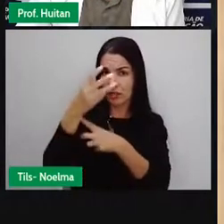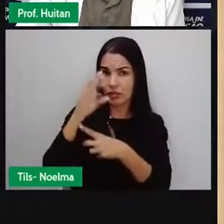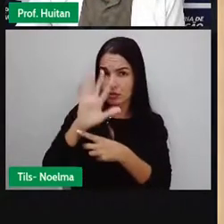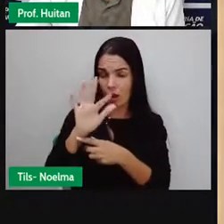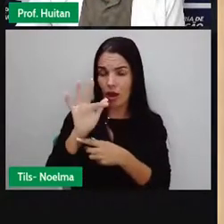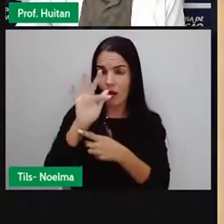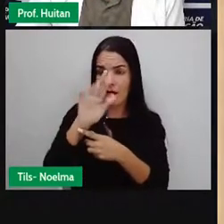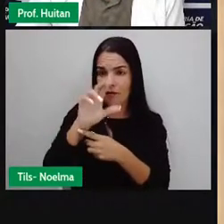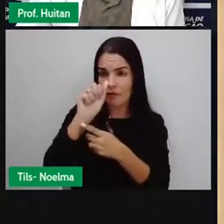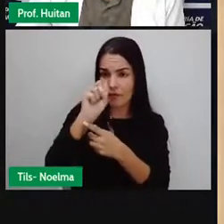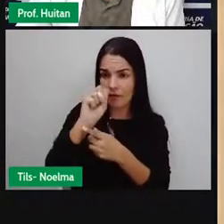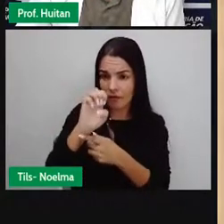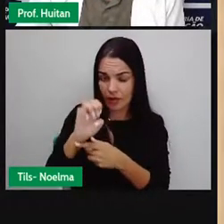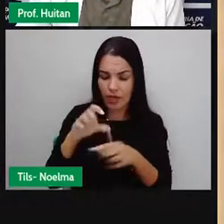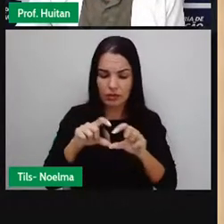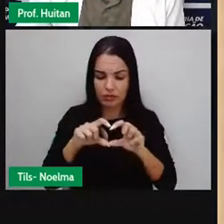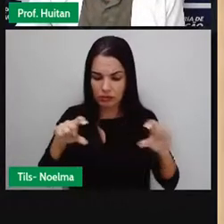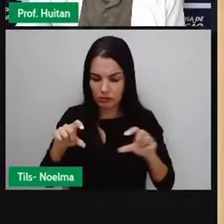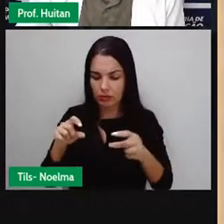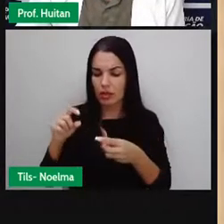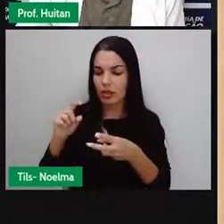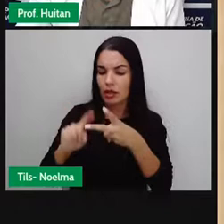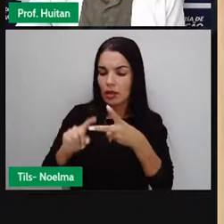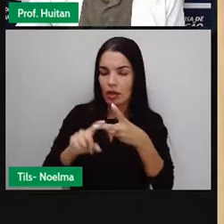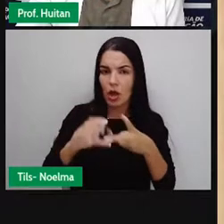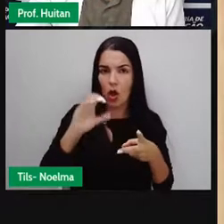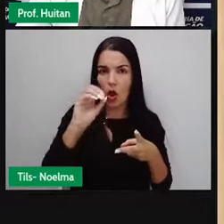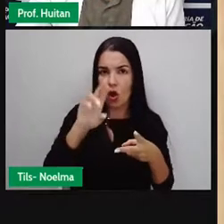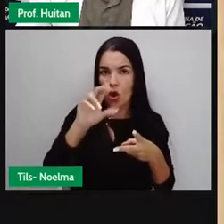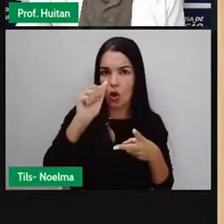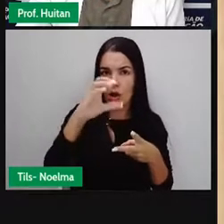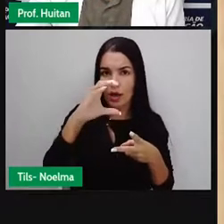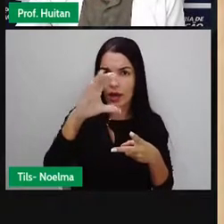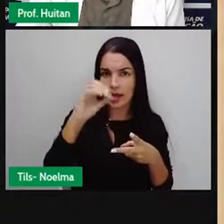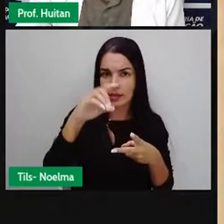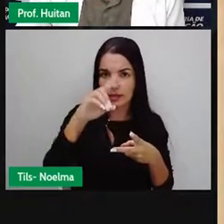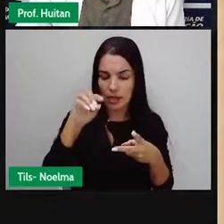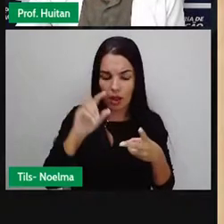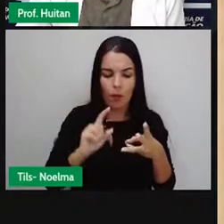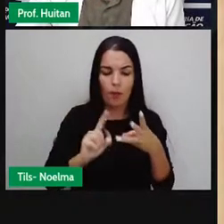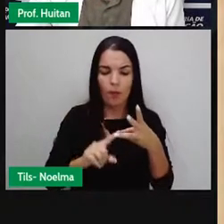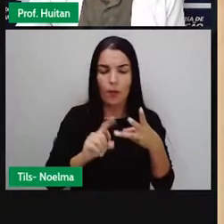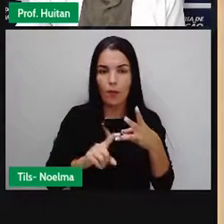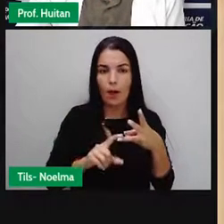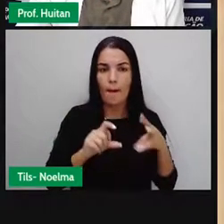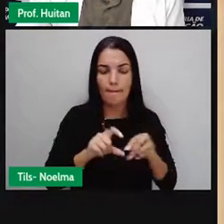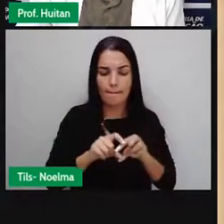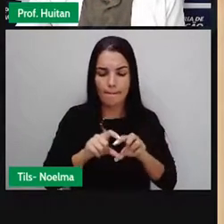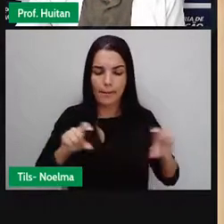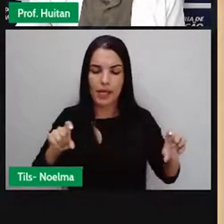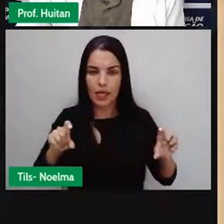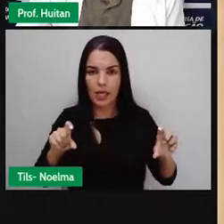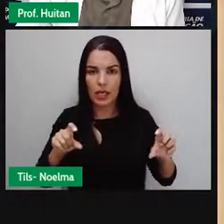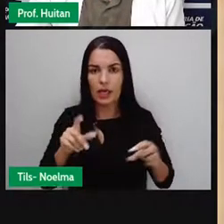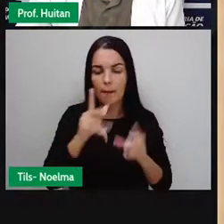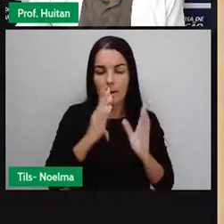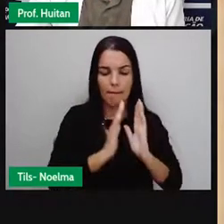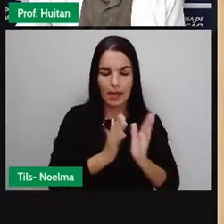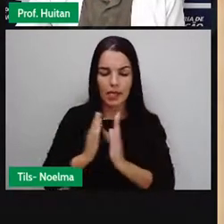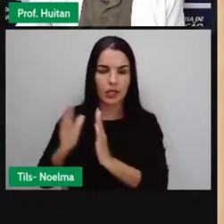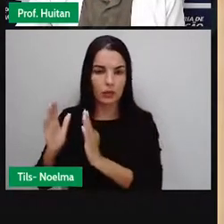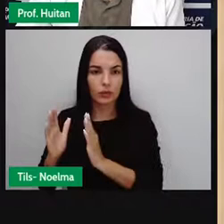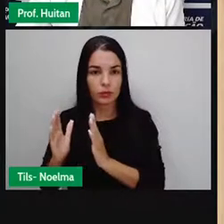frase, oração e período. De alguma forma, elas são a mesma